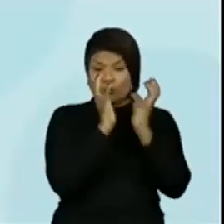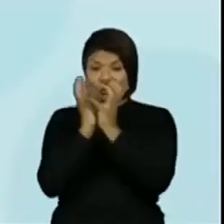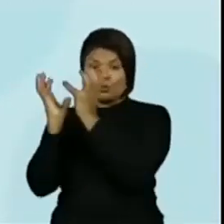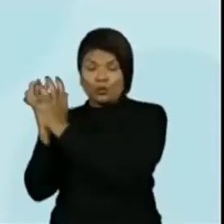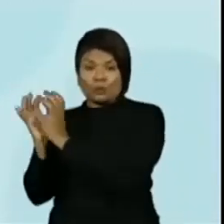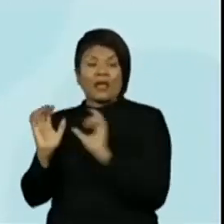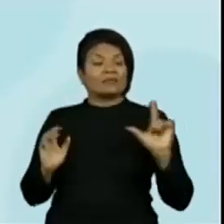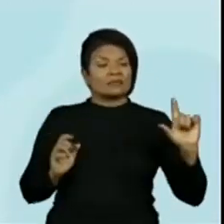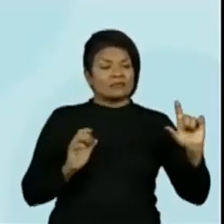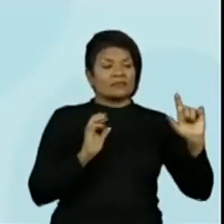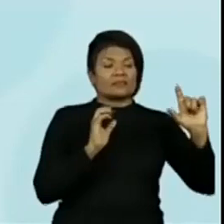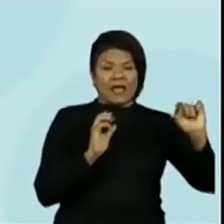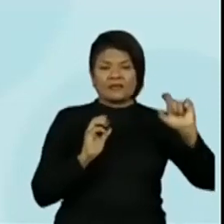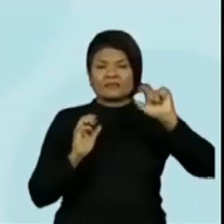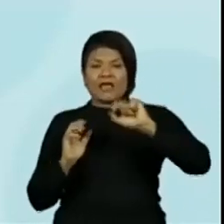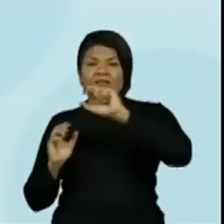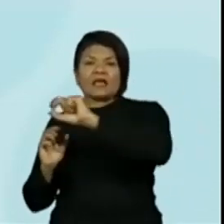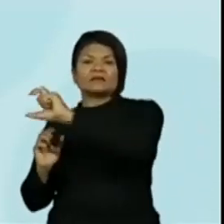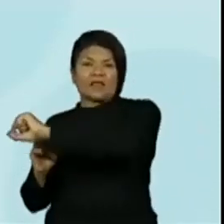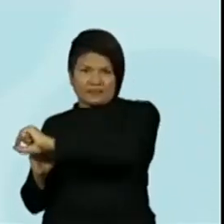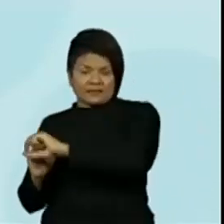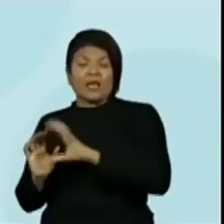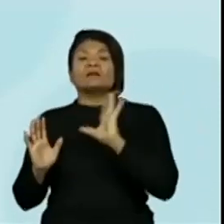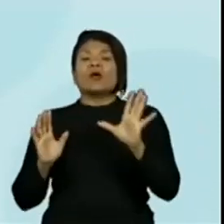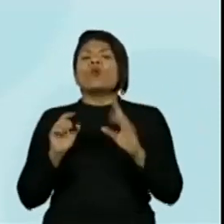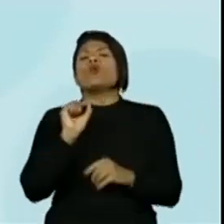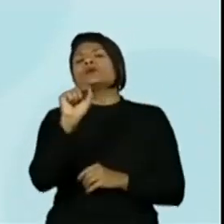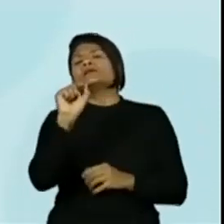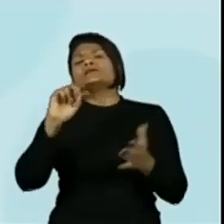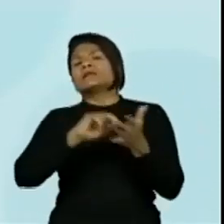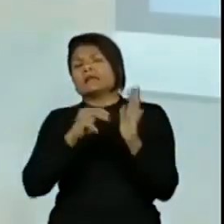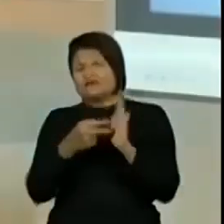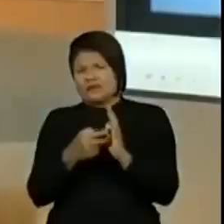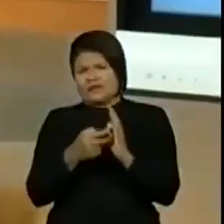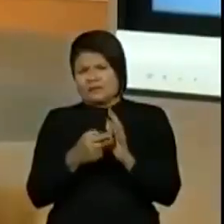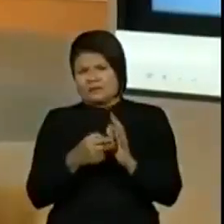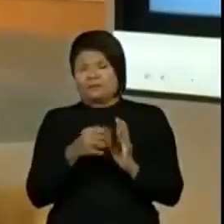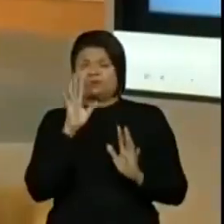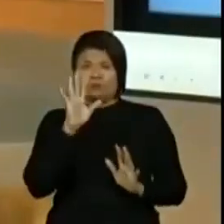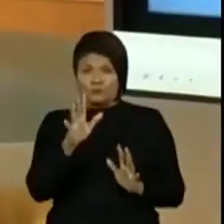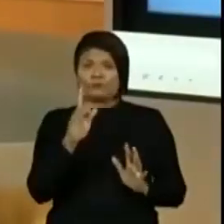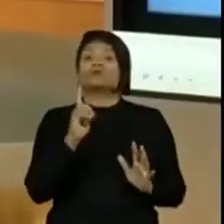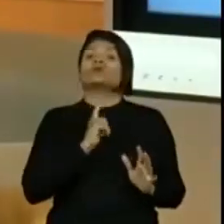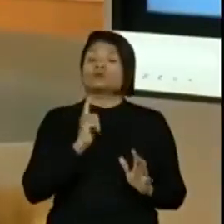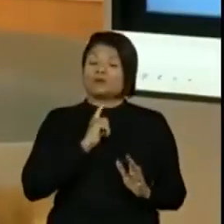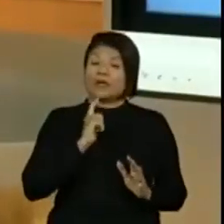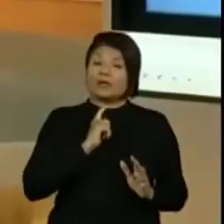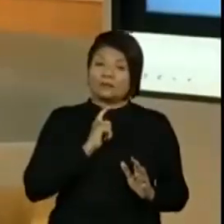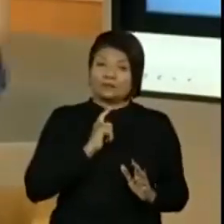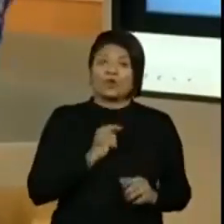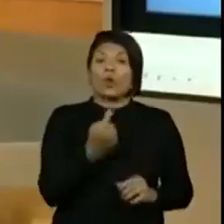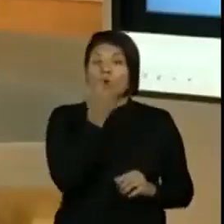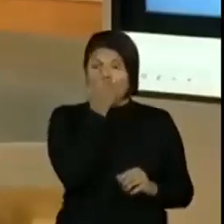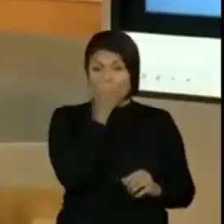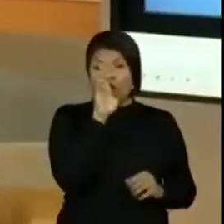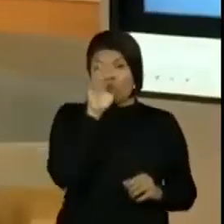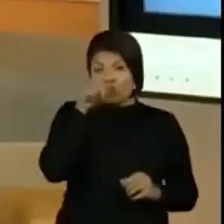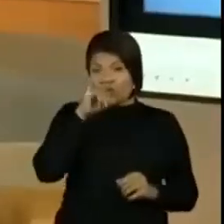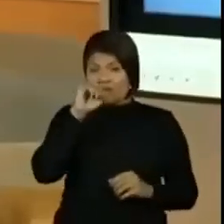em 10. Então, o que isso significa? Que a cada uma unidade,